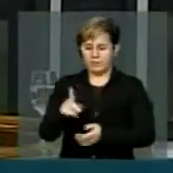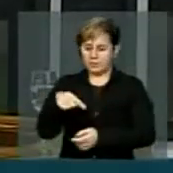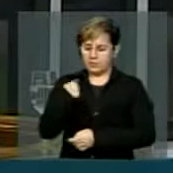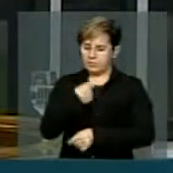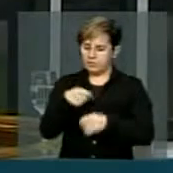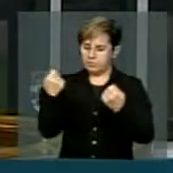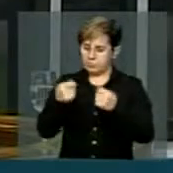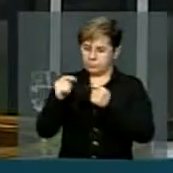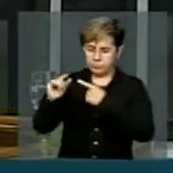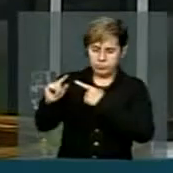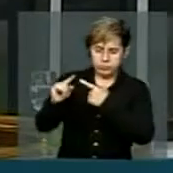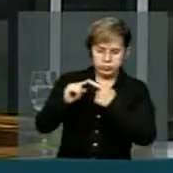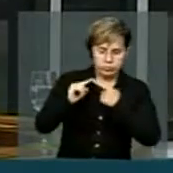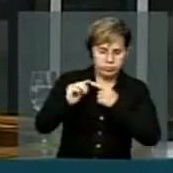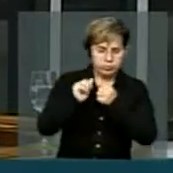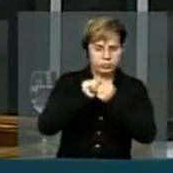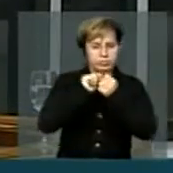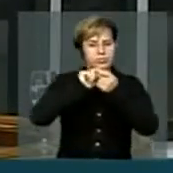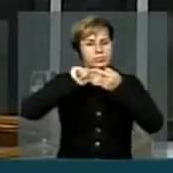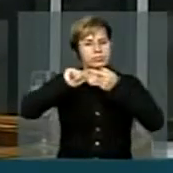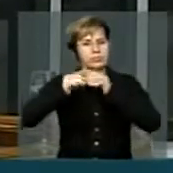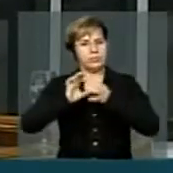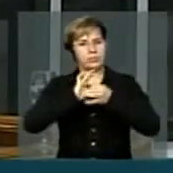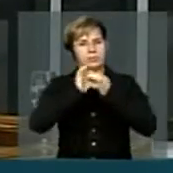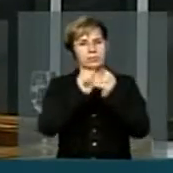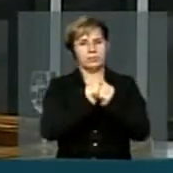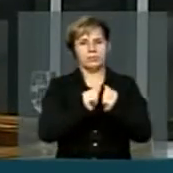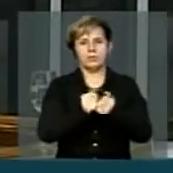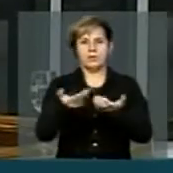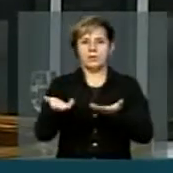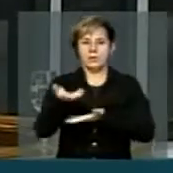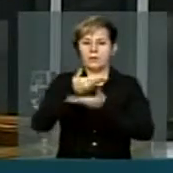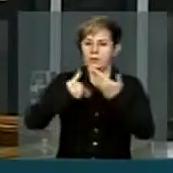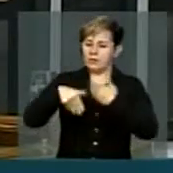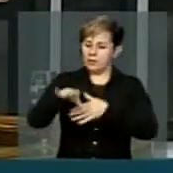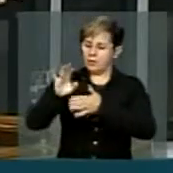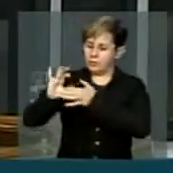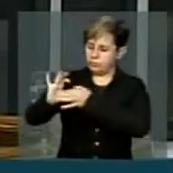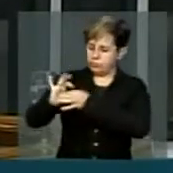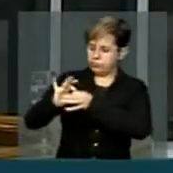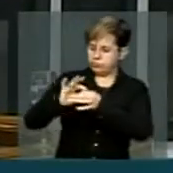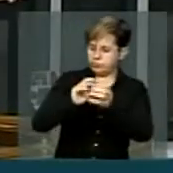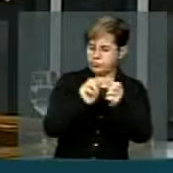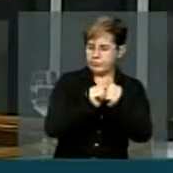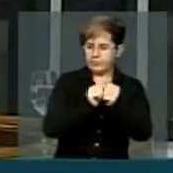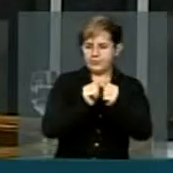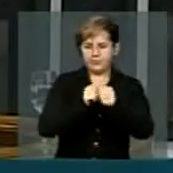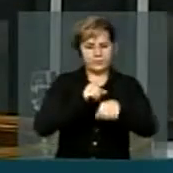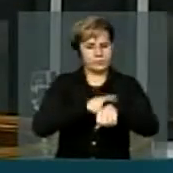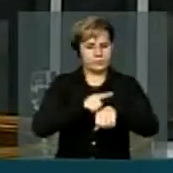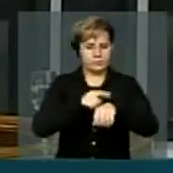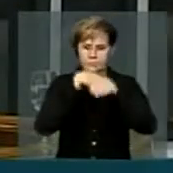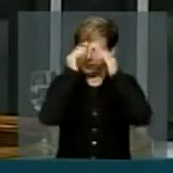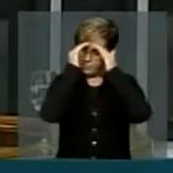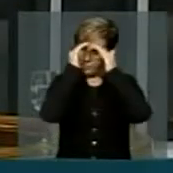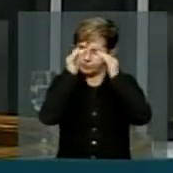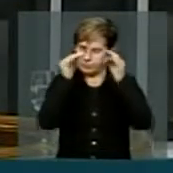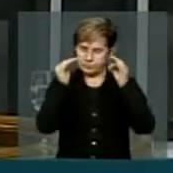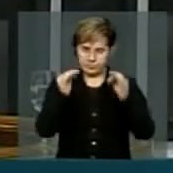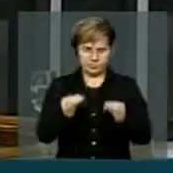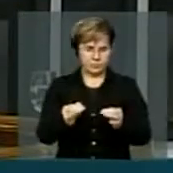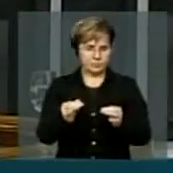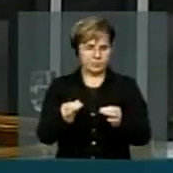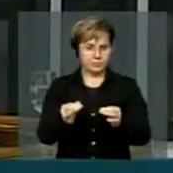dar coerência a essa questão, né? A coerência e a obrigação dos prazos não pode estar